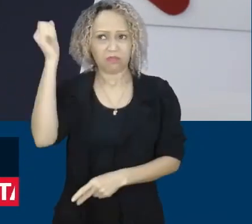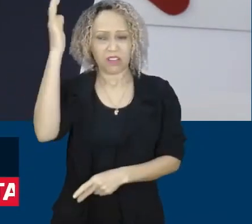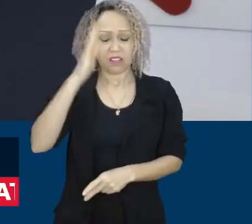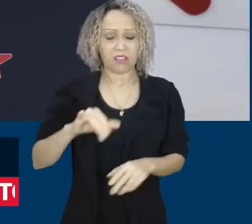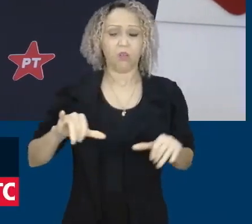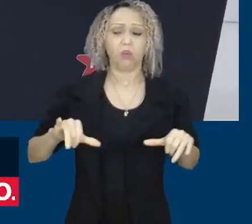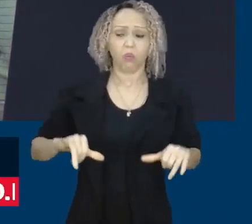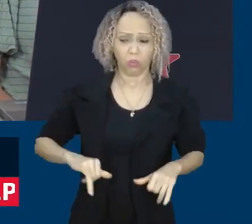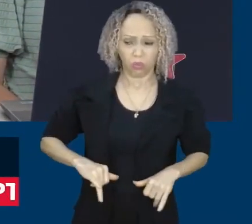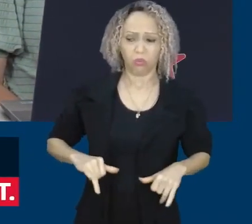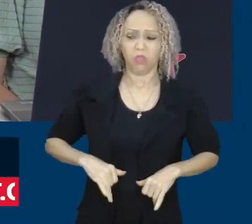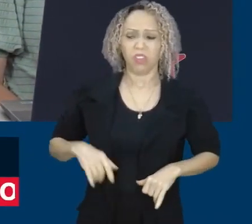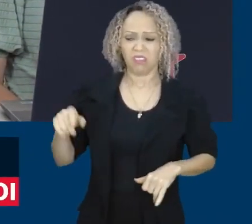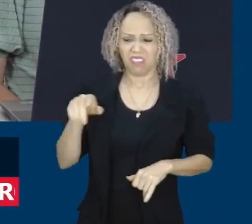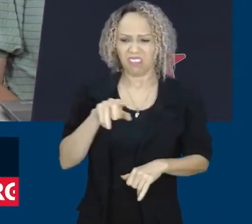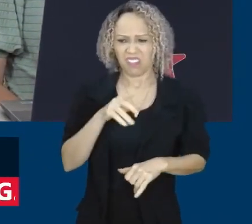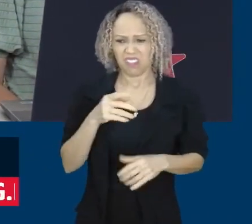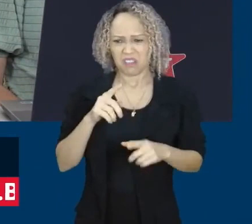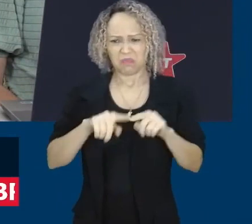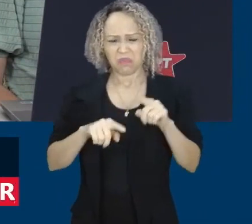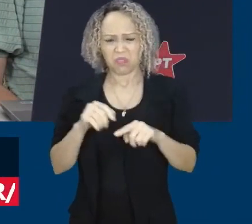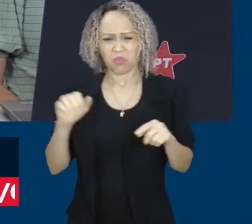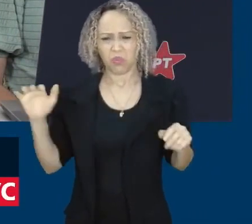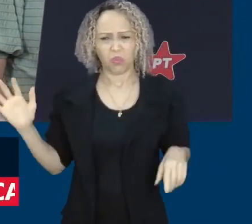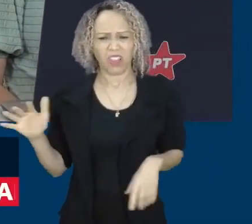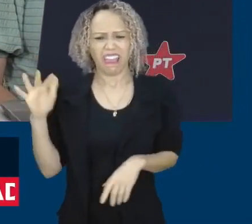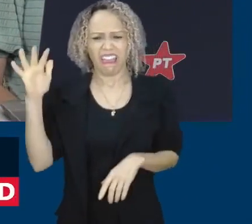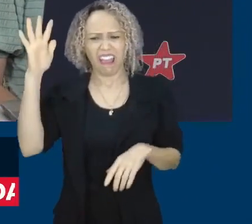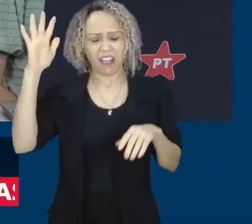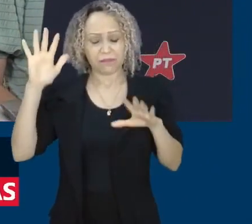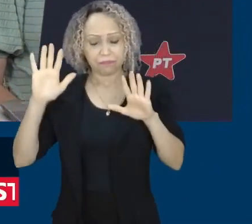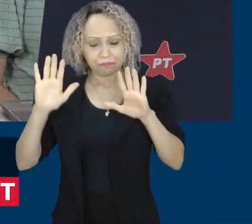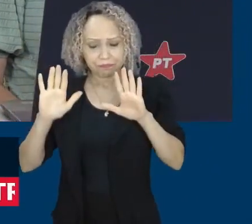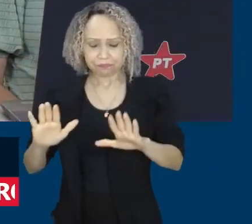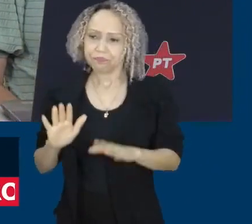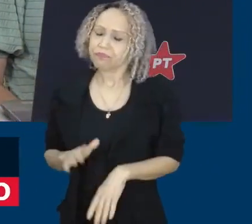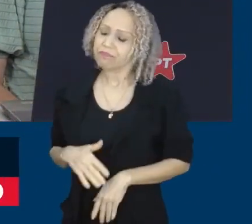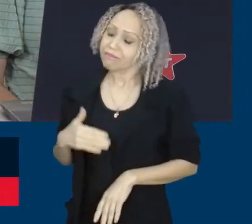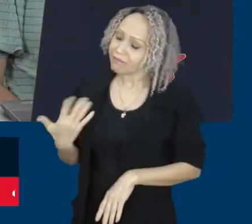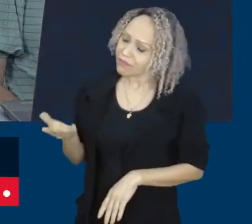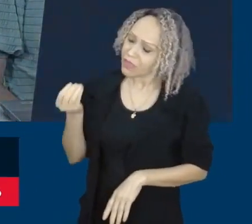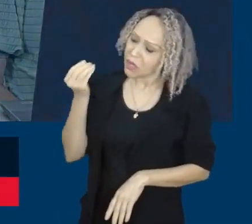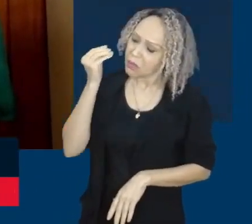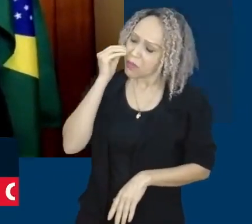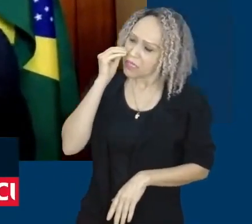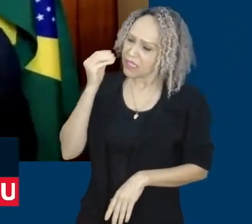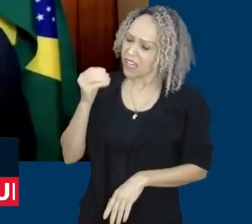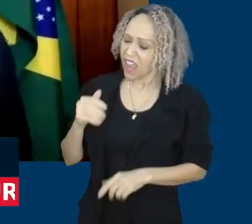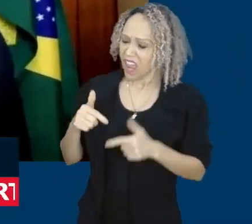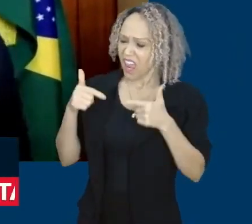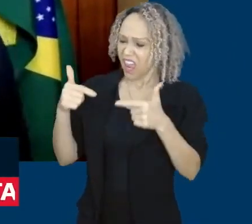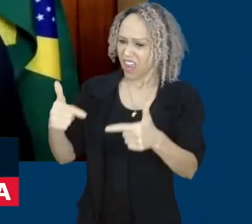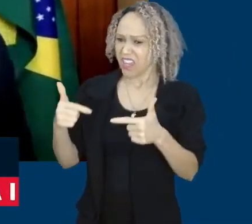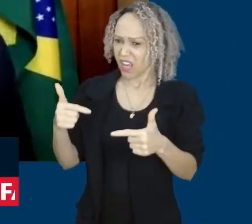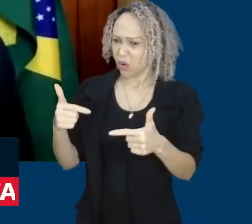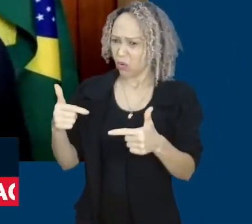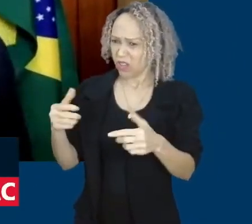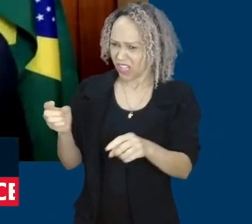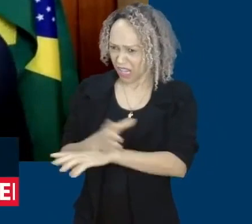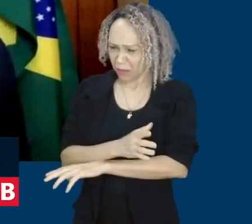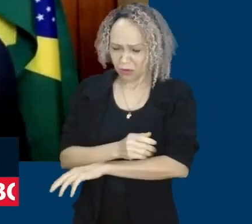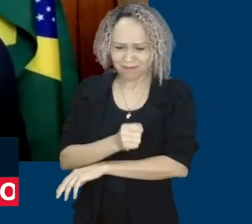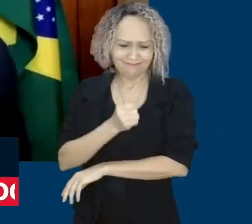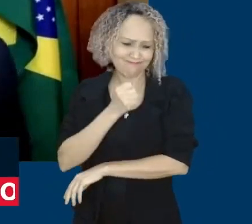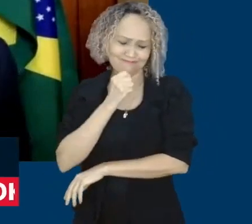preços. Então, Amanda, essa luta ela não está ainda totalmente concluída, né? É